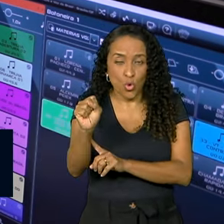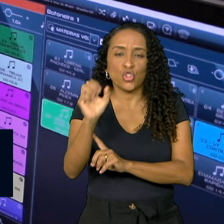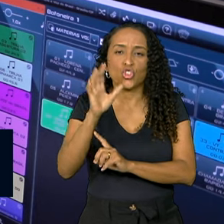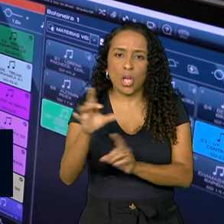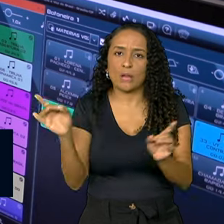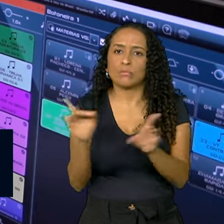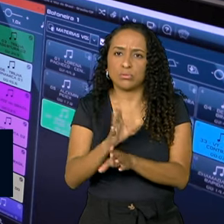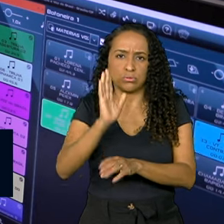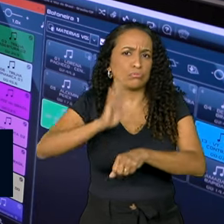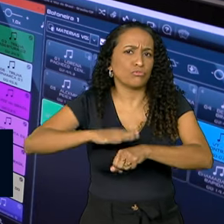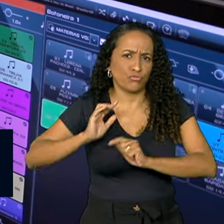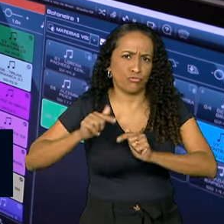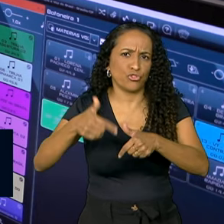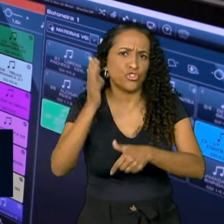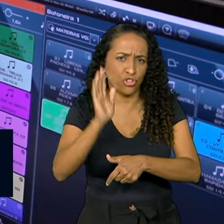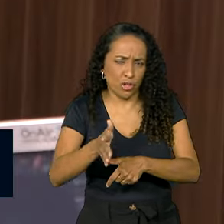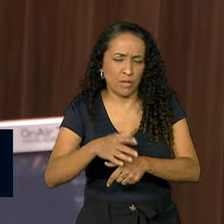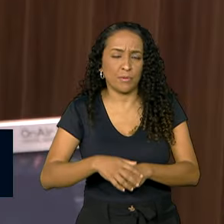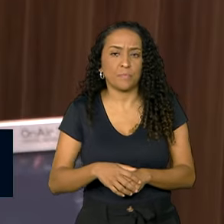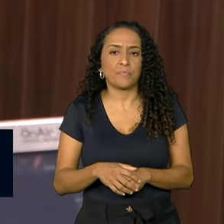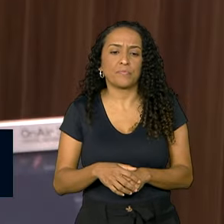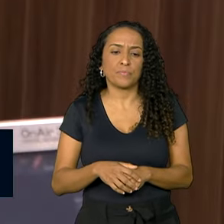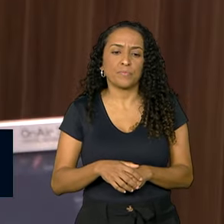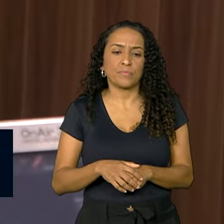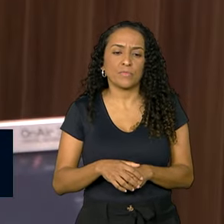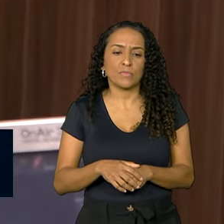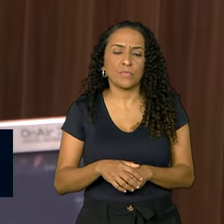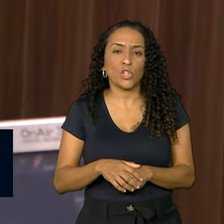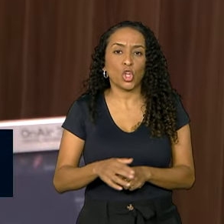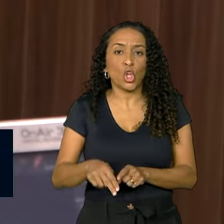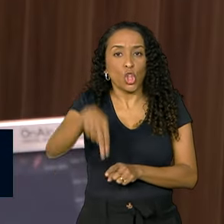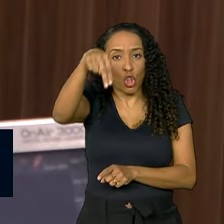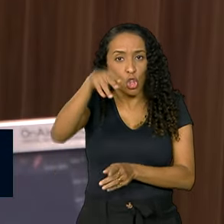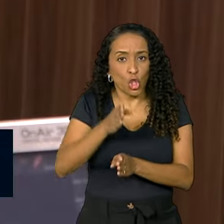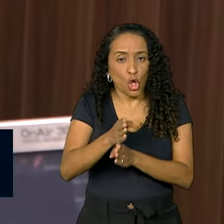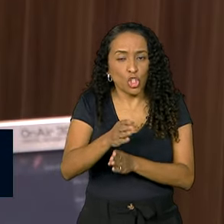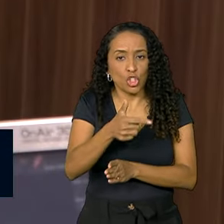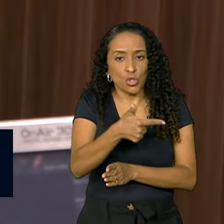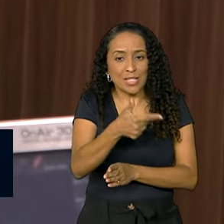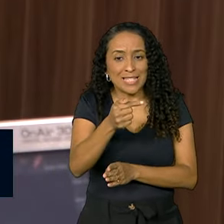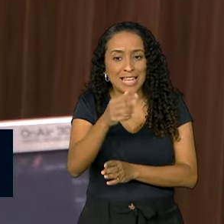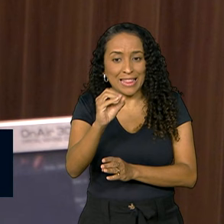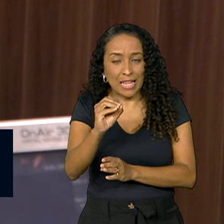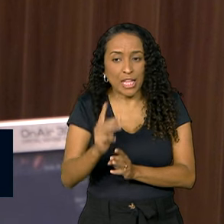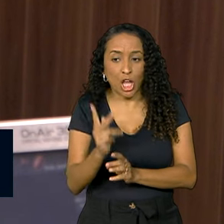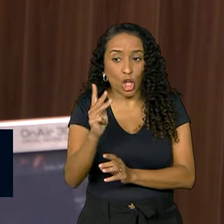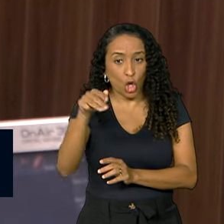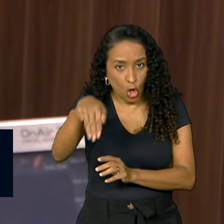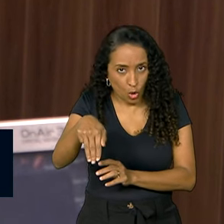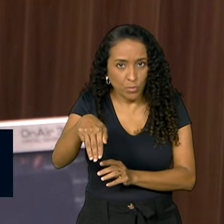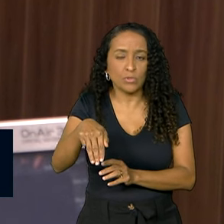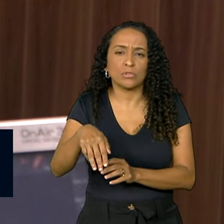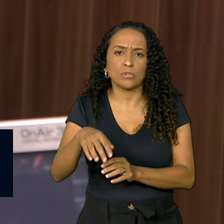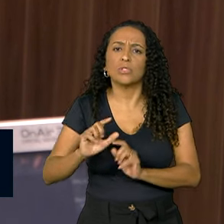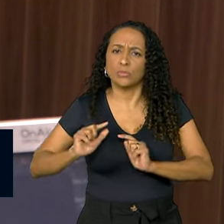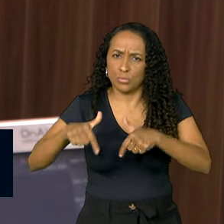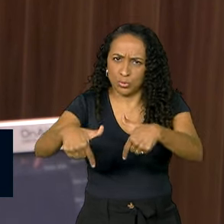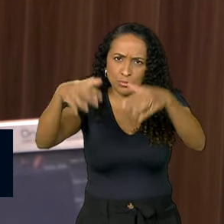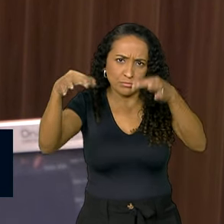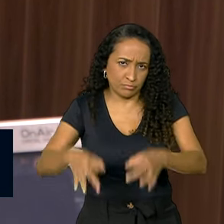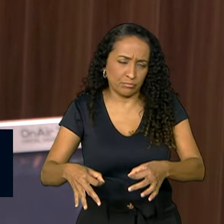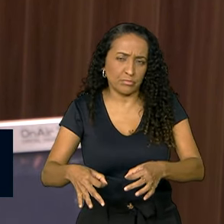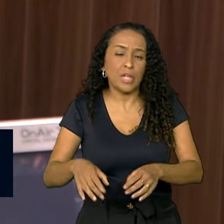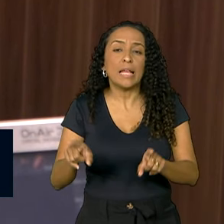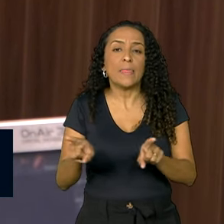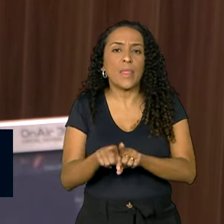totalmente operacional eh que o do eixo Norte com 270 km totalmente operacional eh junto